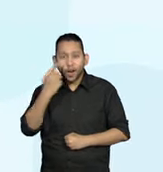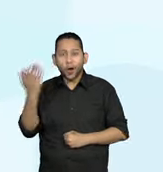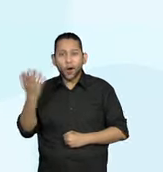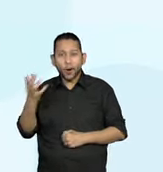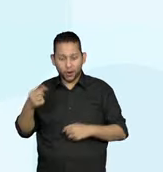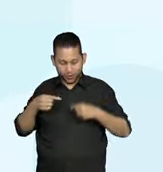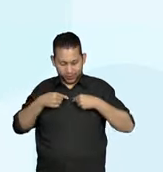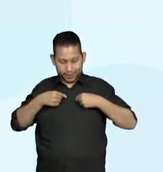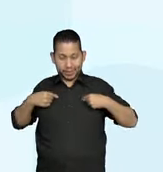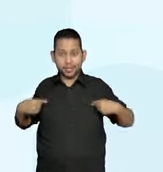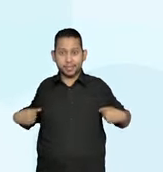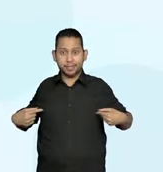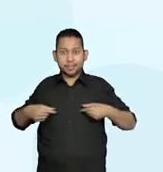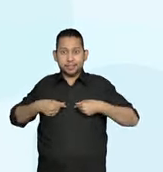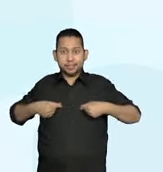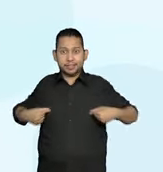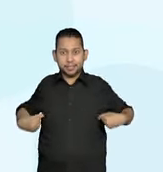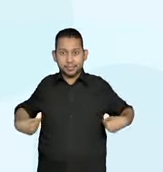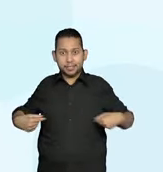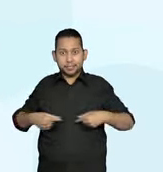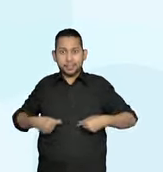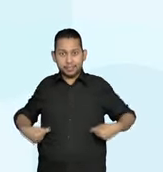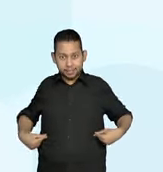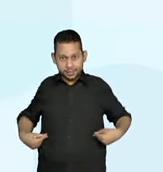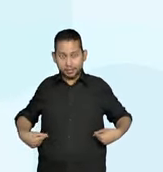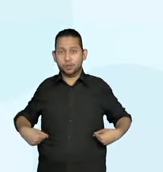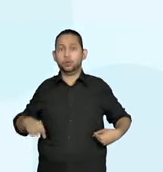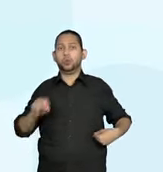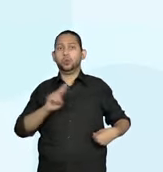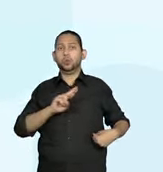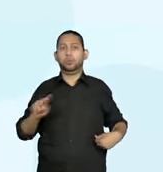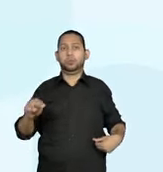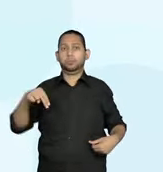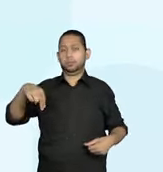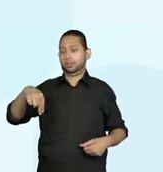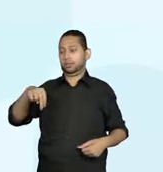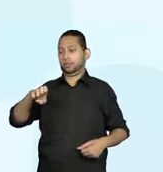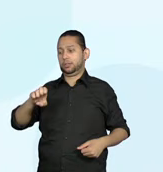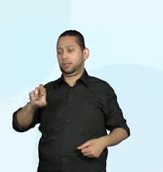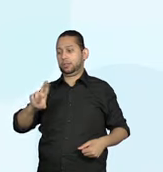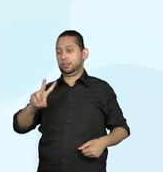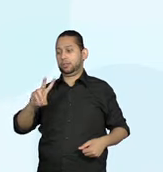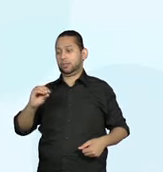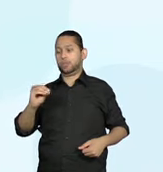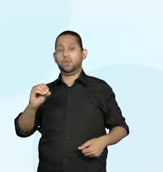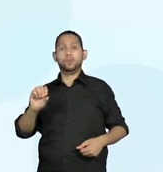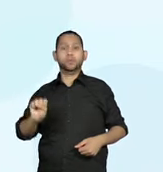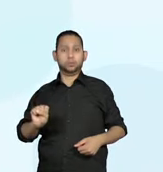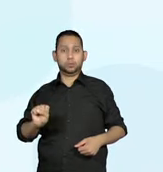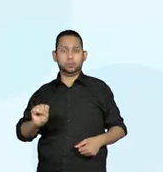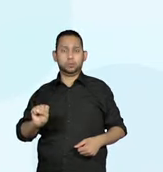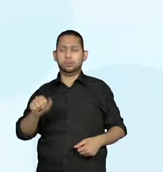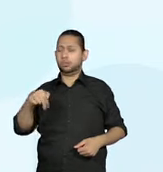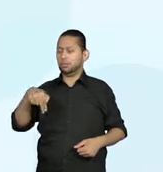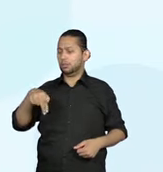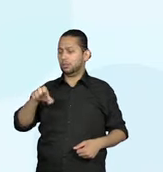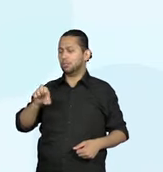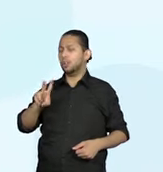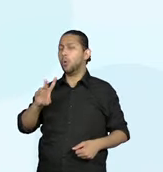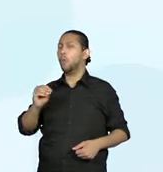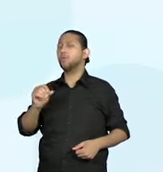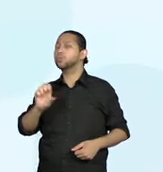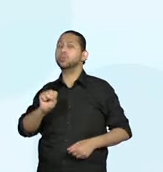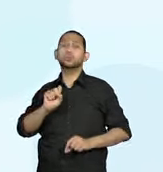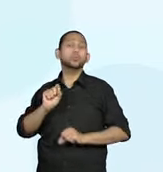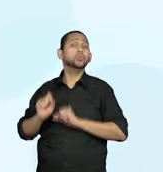estão aqui, são nervos. Os nervos vão ser estruturas formadas por uma